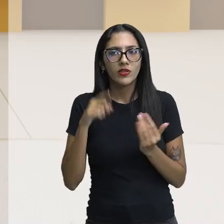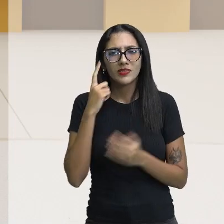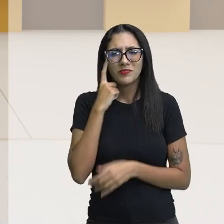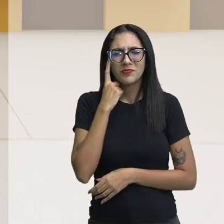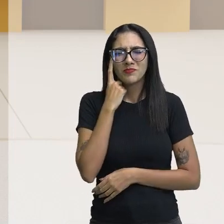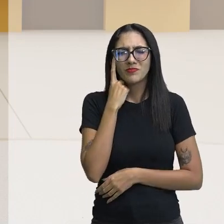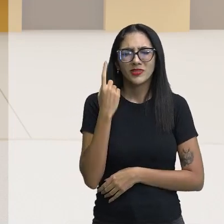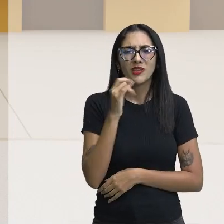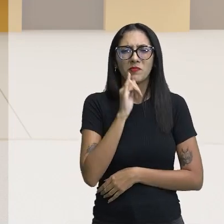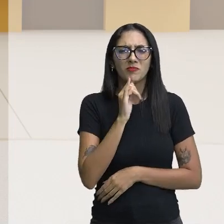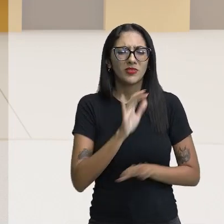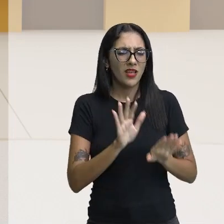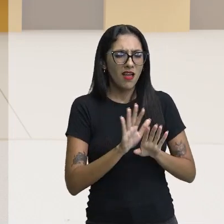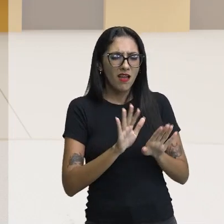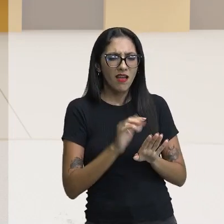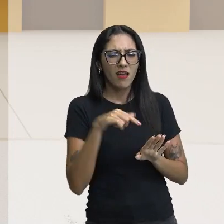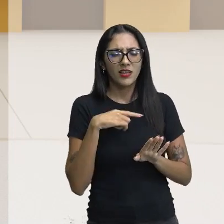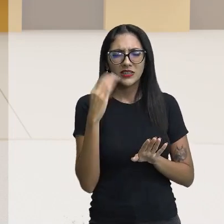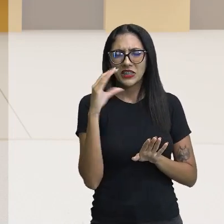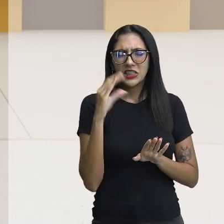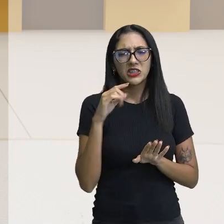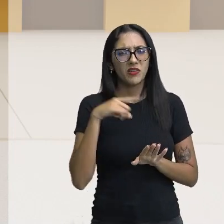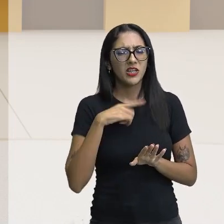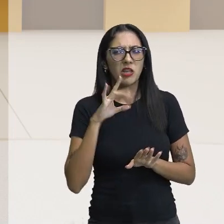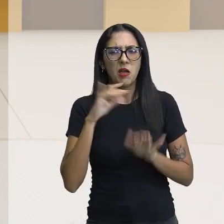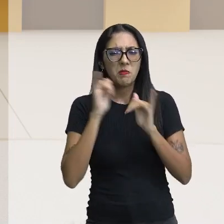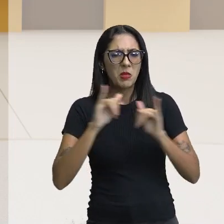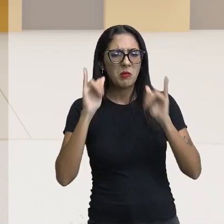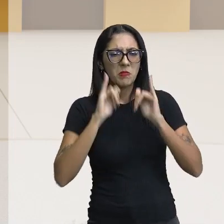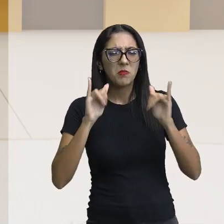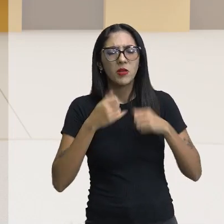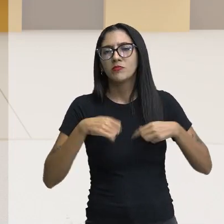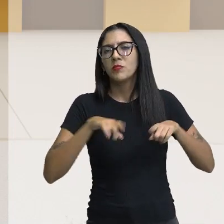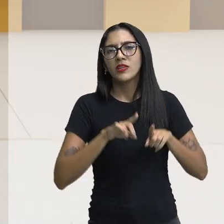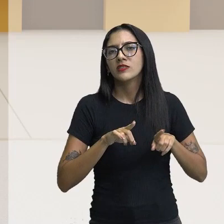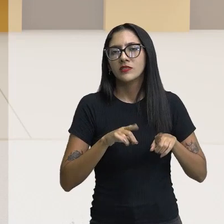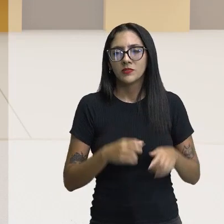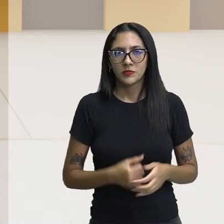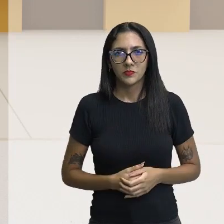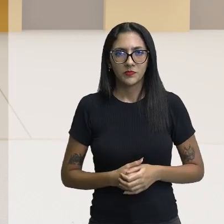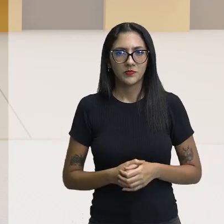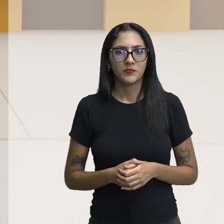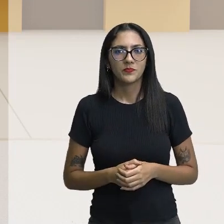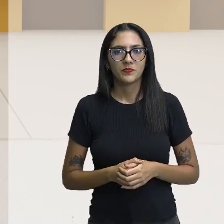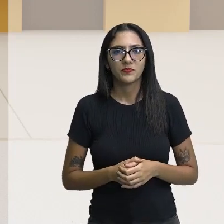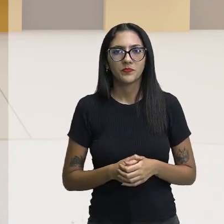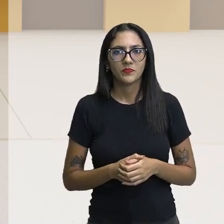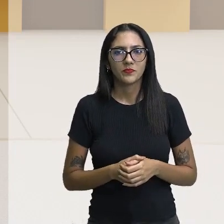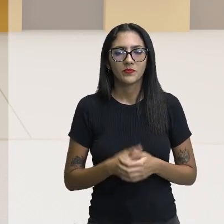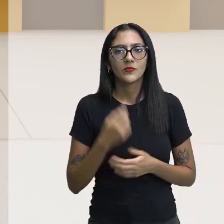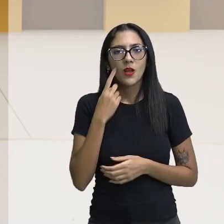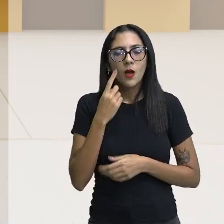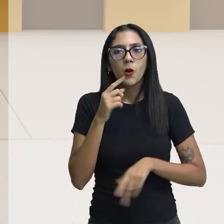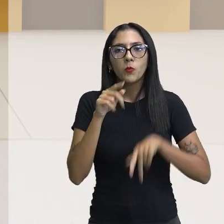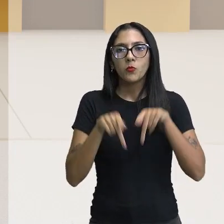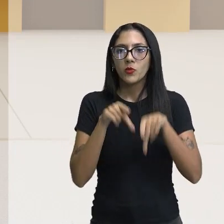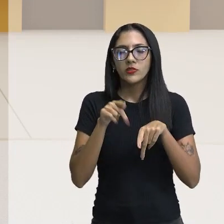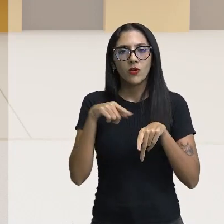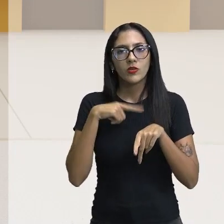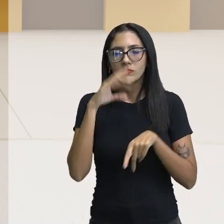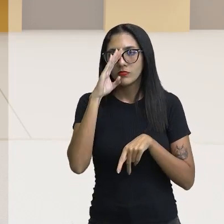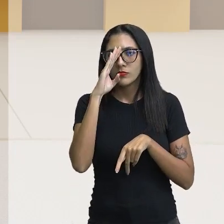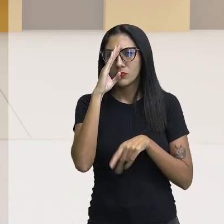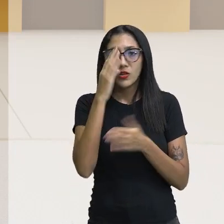cientistas estão exagerando. Isso é muito preocupante. Por quê? Olha só, mais da metade da população não acreditar no que